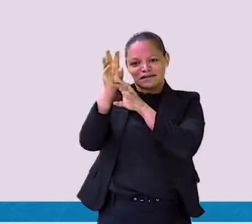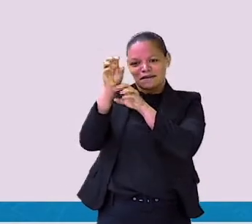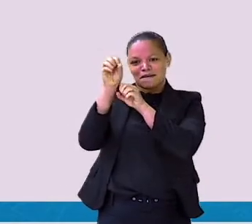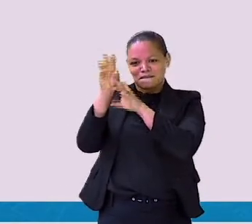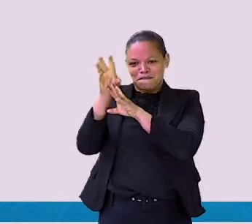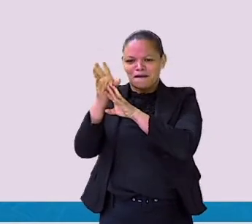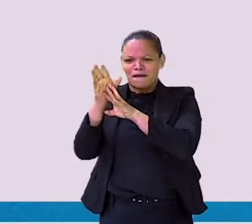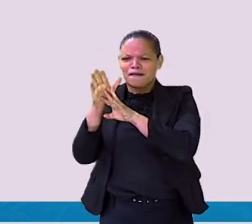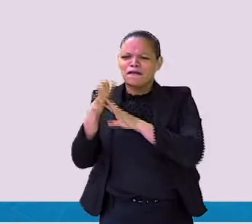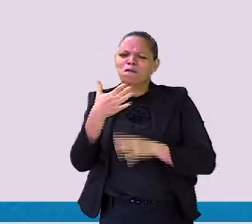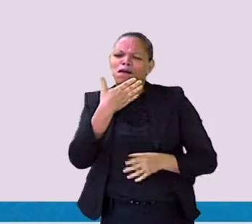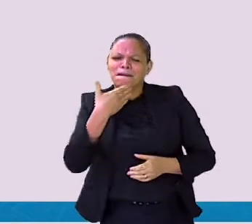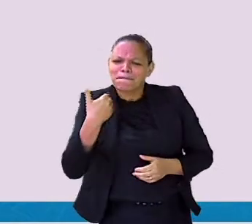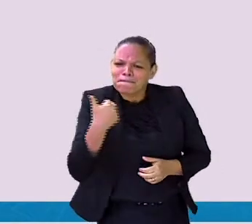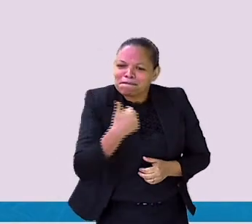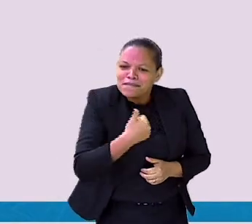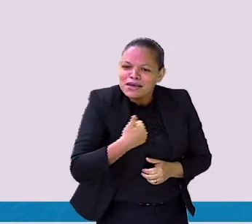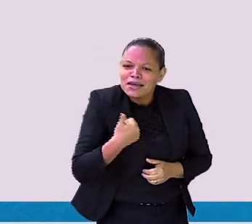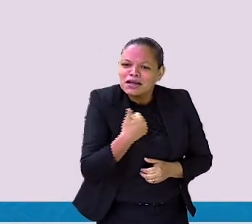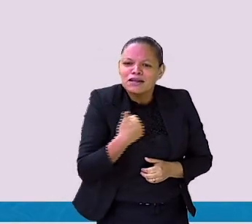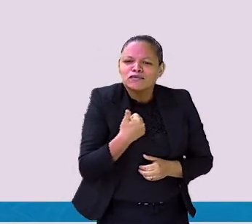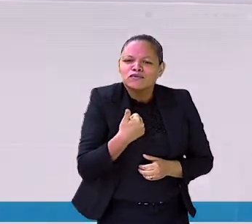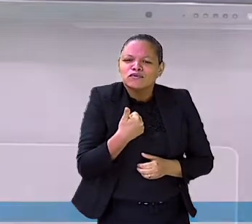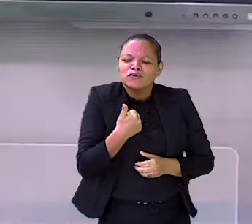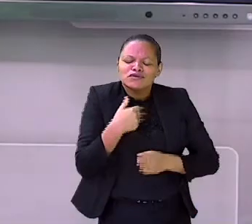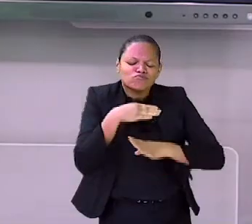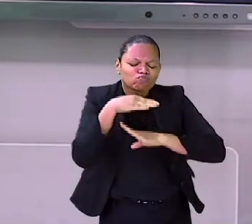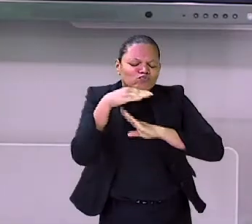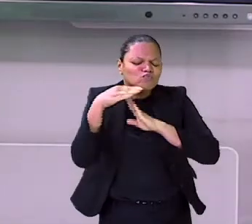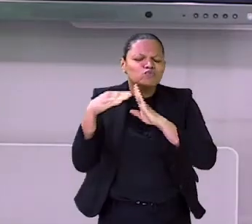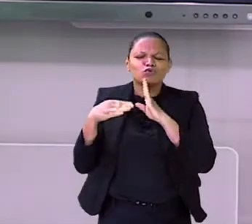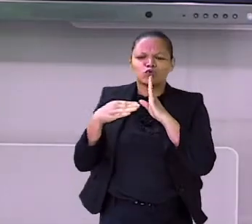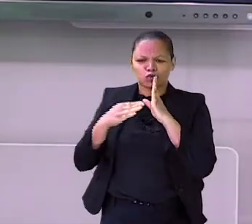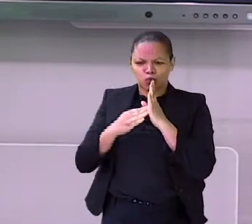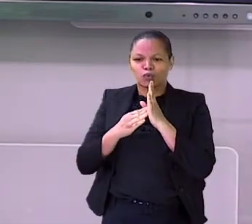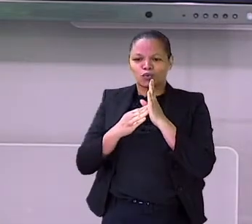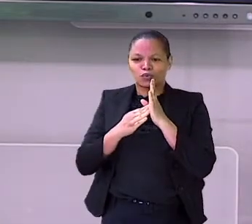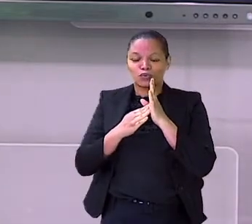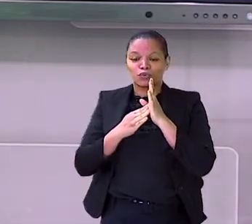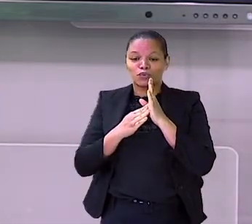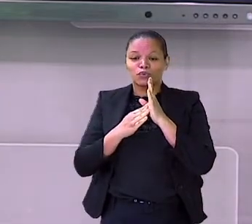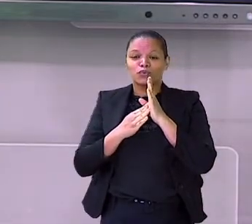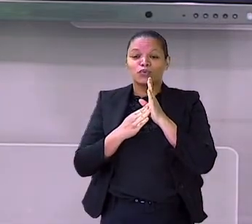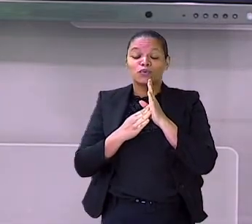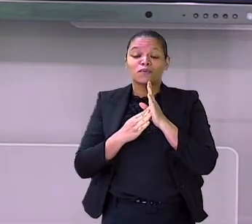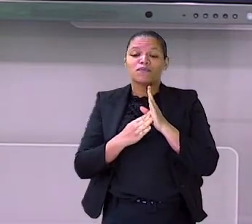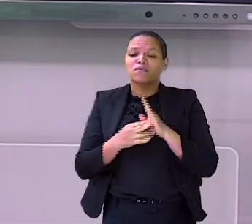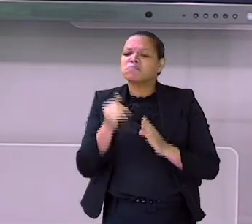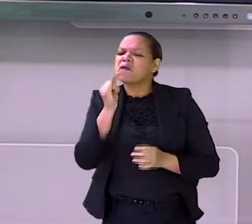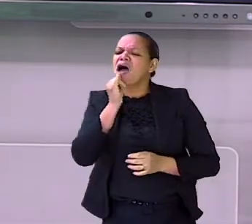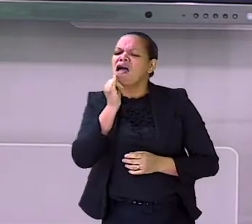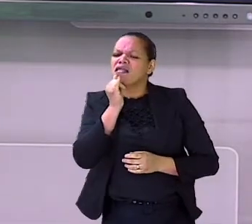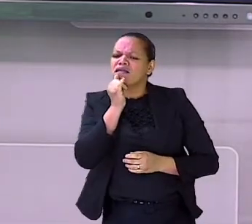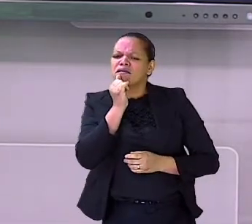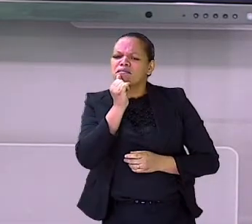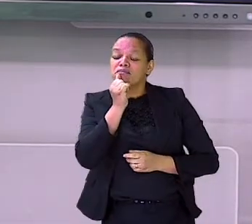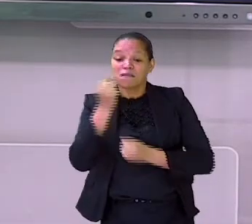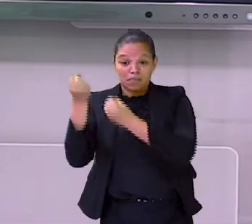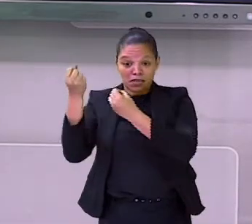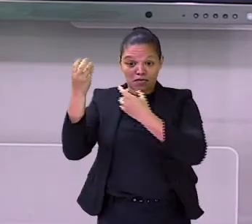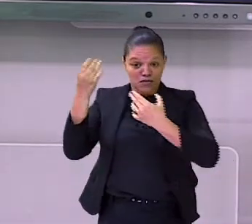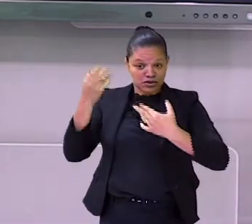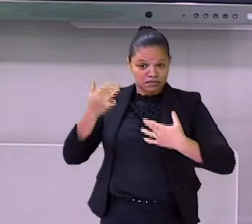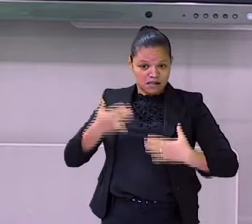pode perceber, as fábulas, elas são histórias curtas, que têm como os personagens